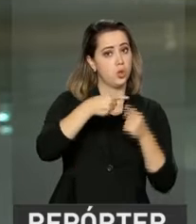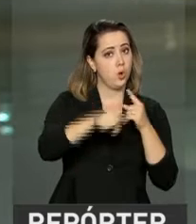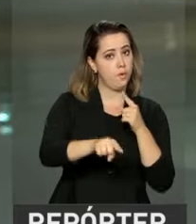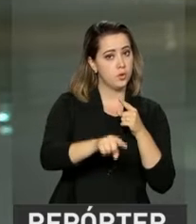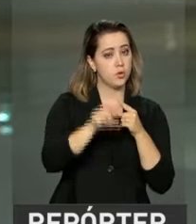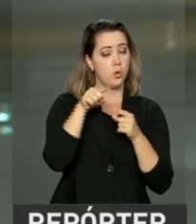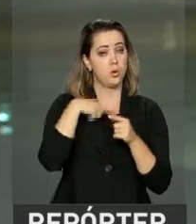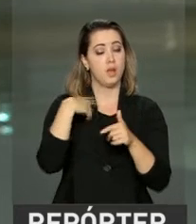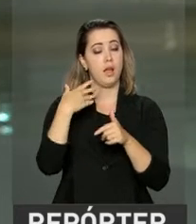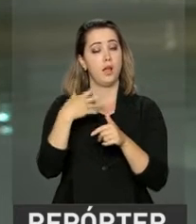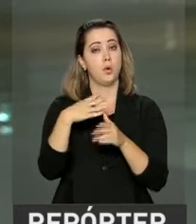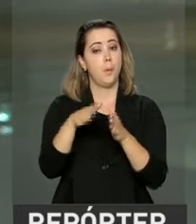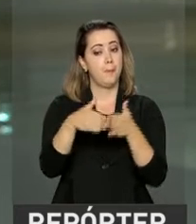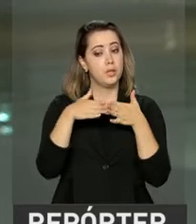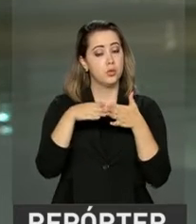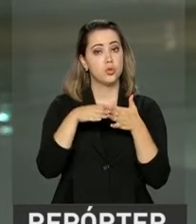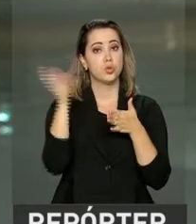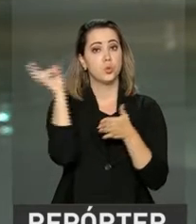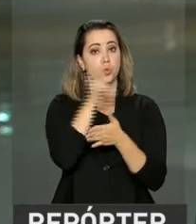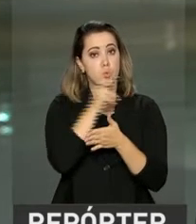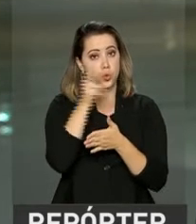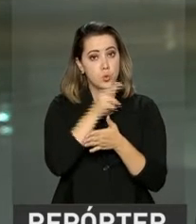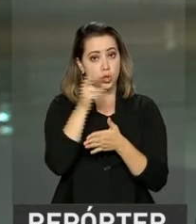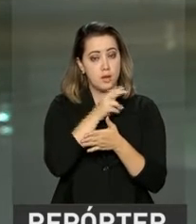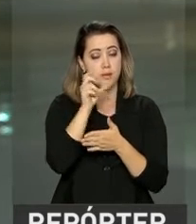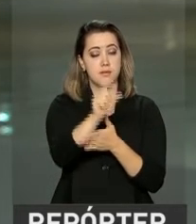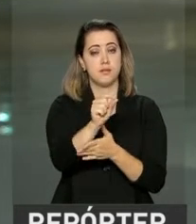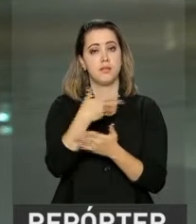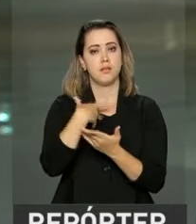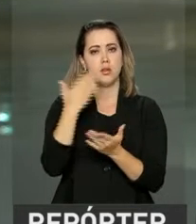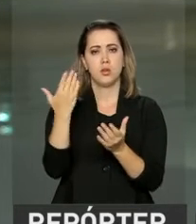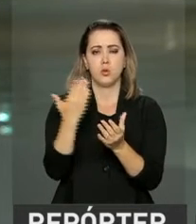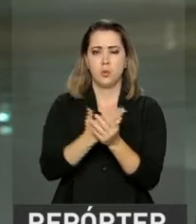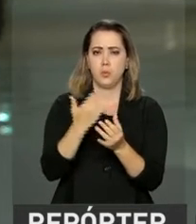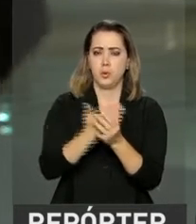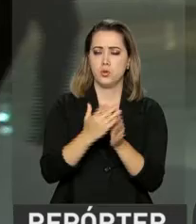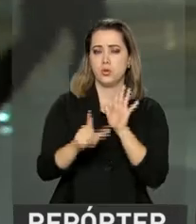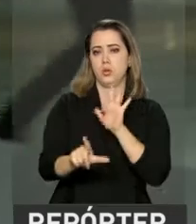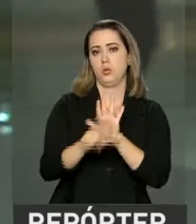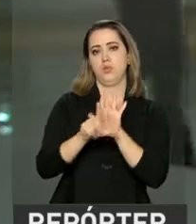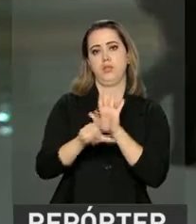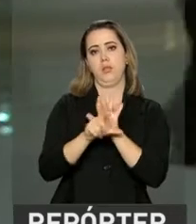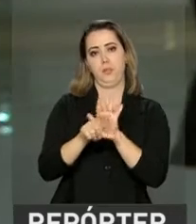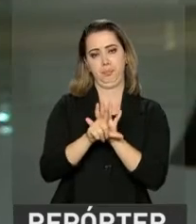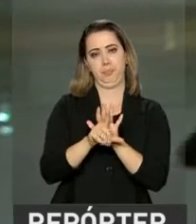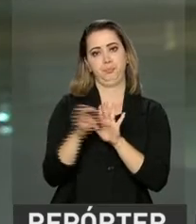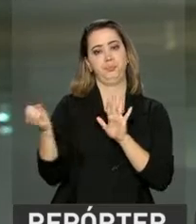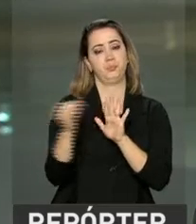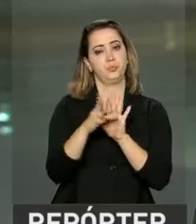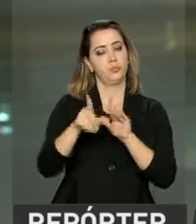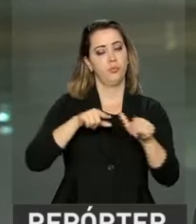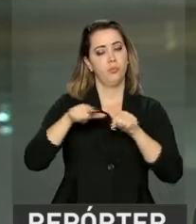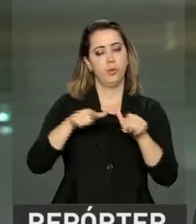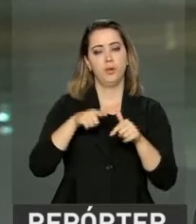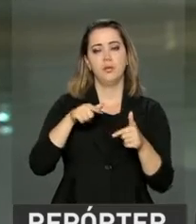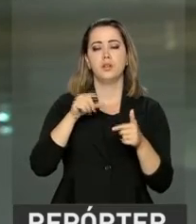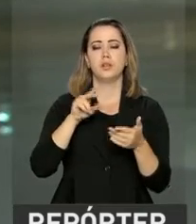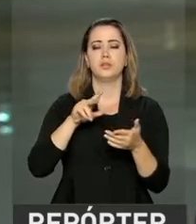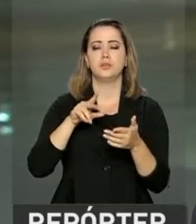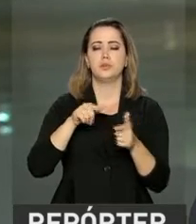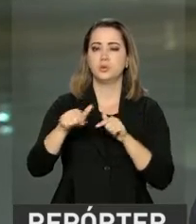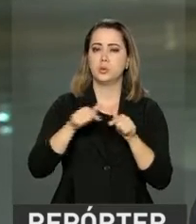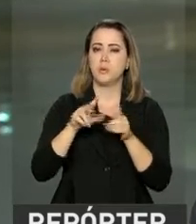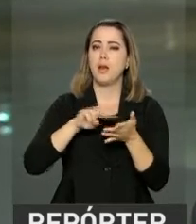do projeto de lei que moderniza a legislação trabalhista no país o que isso significa que a partir de